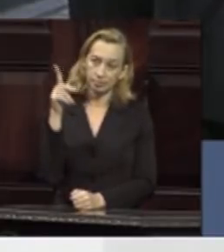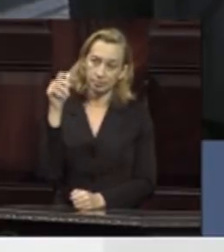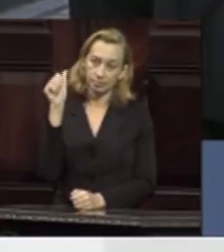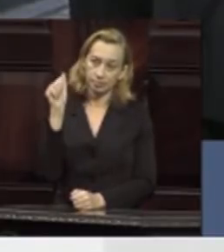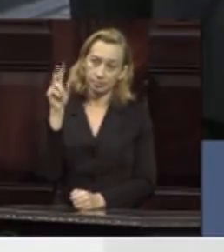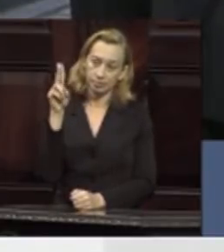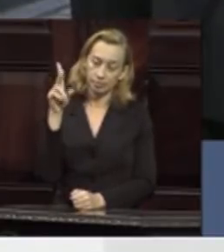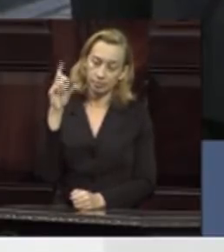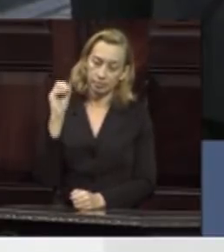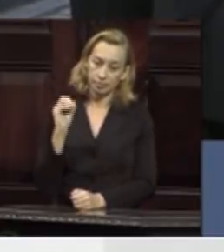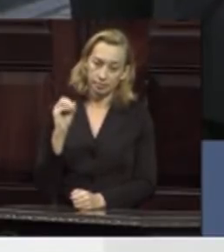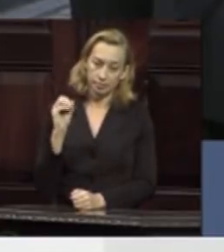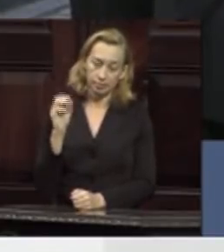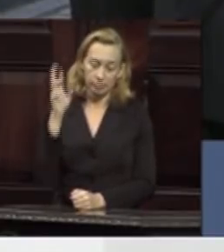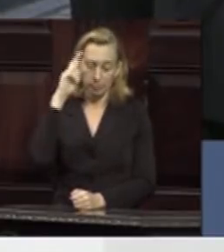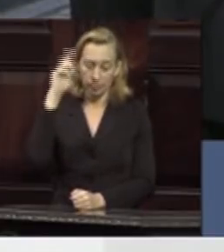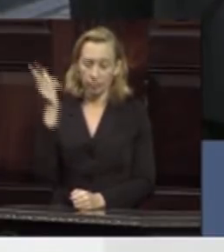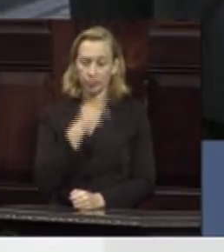primeiro,